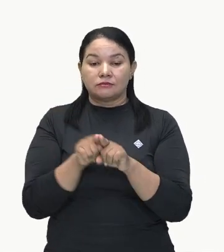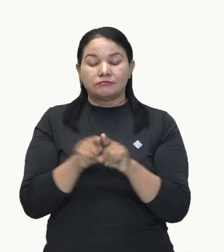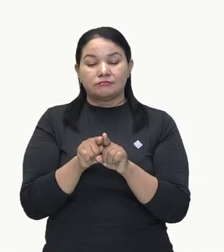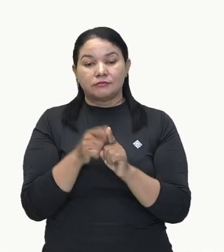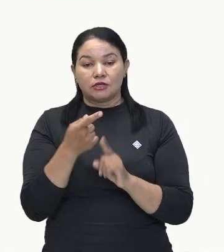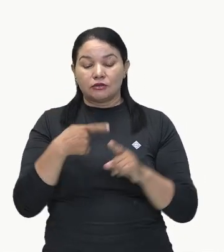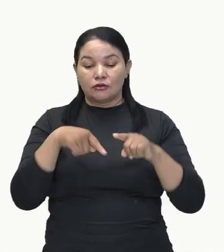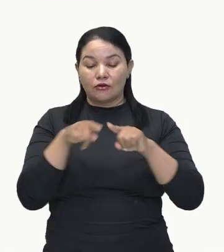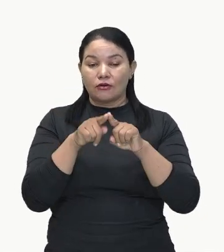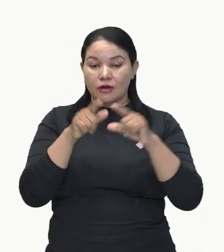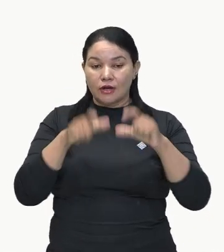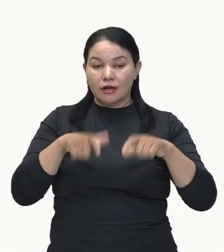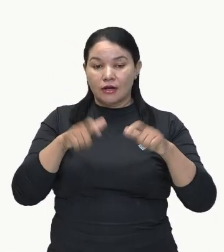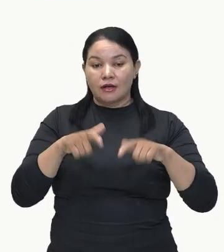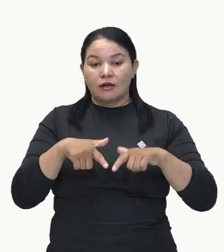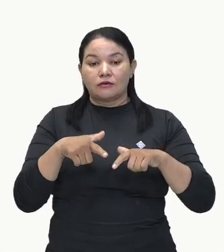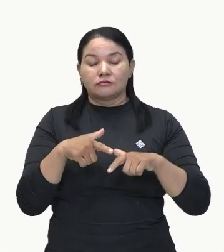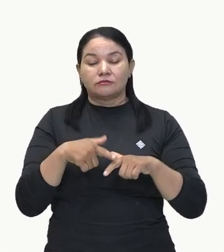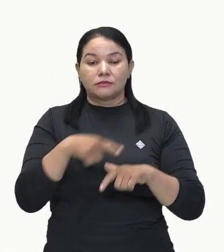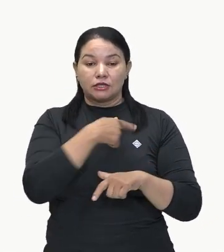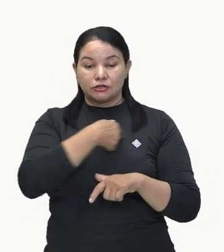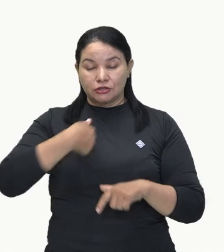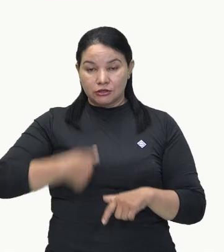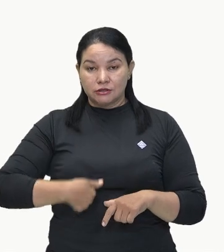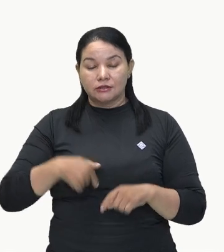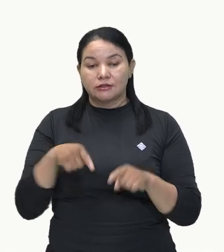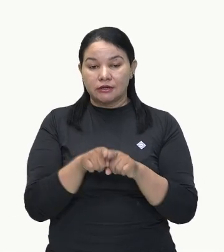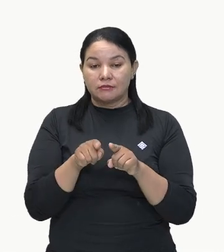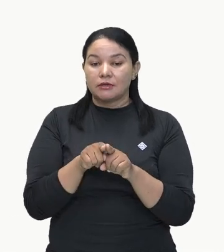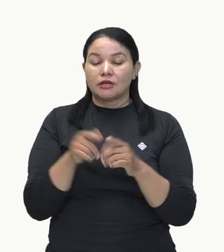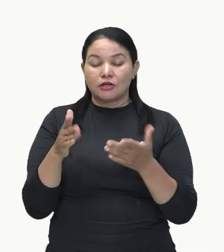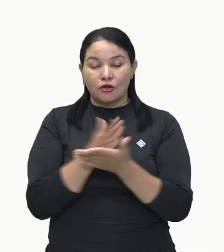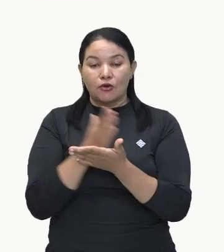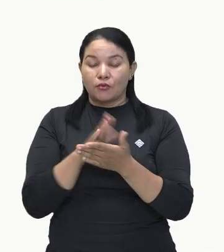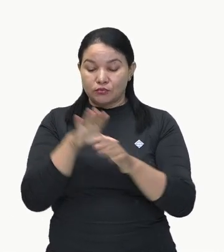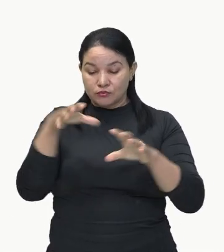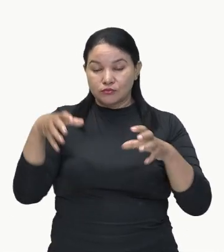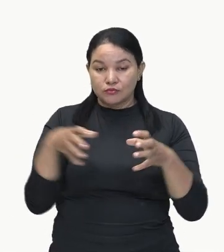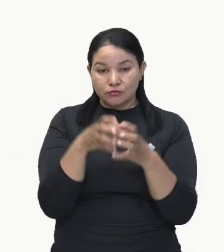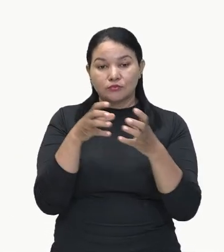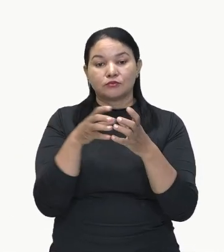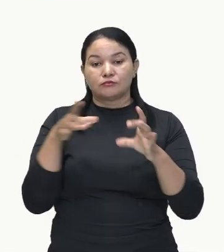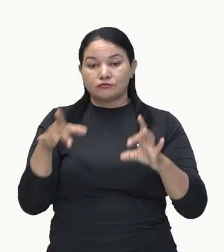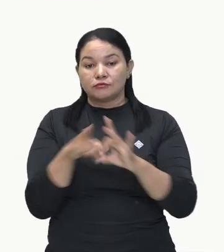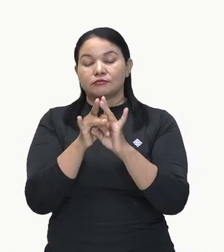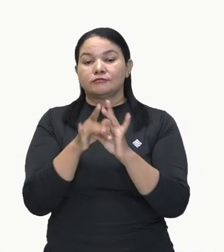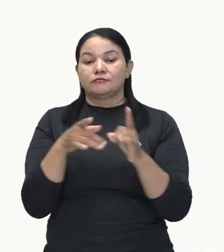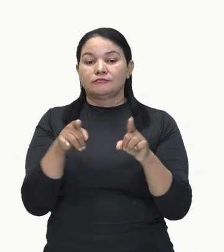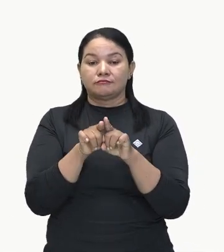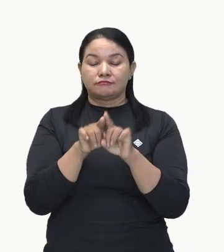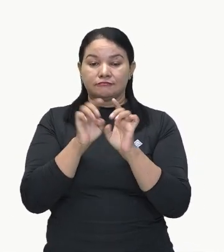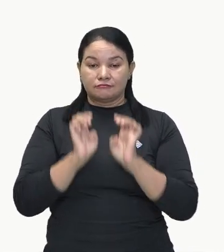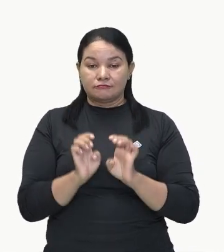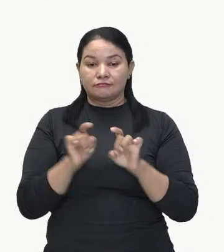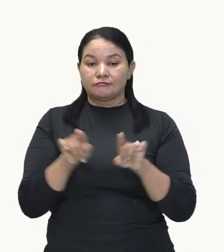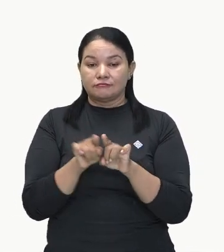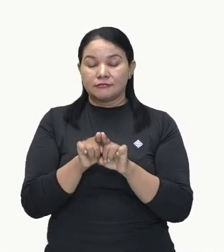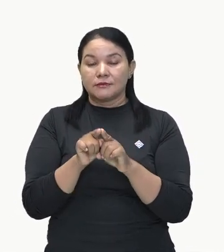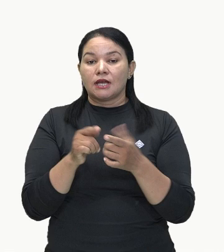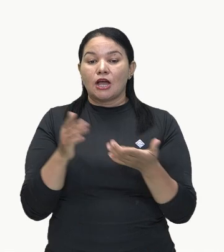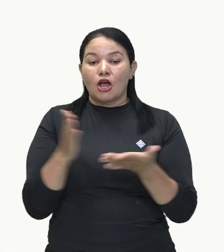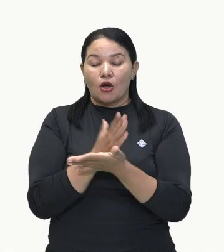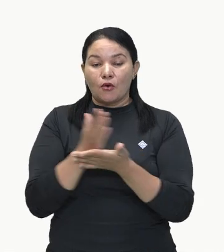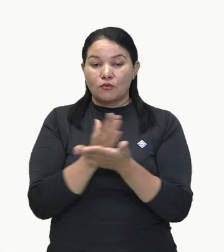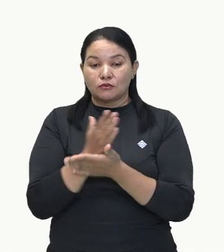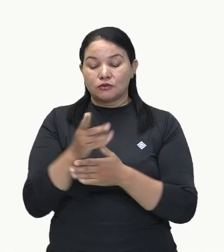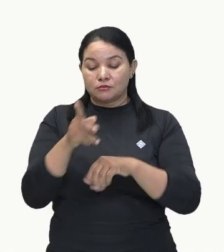China, como o Cantão, também vão estar envolvidos na composição étnica e muitos países